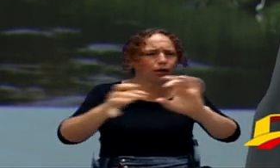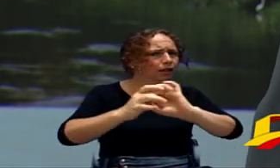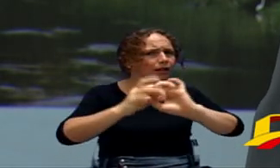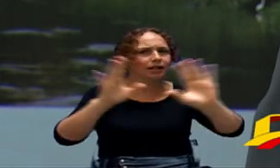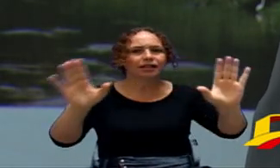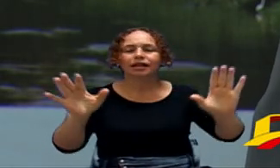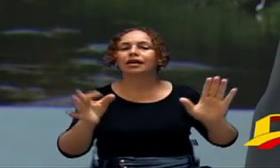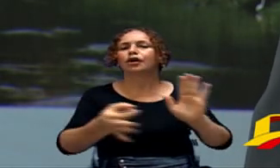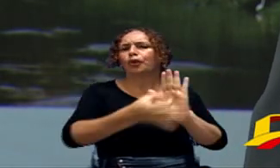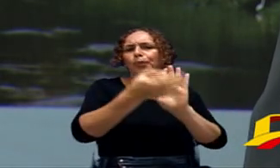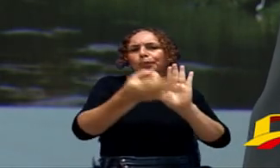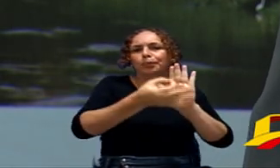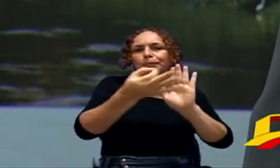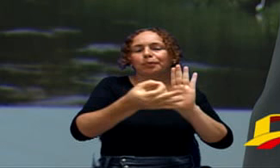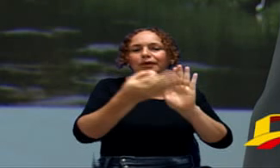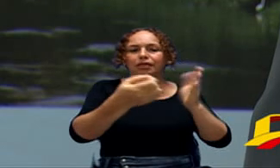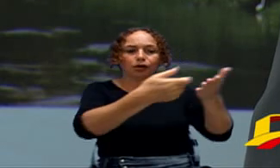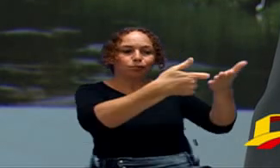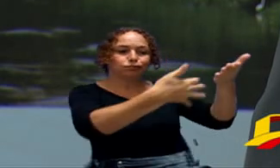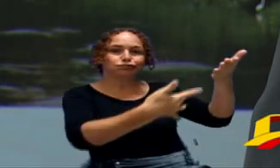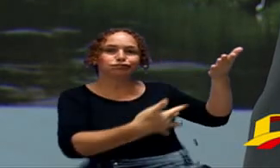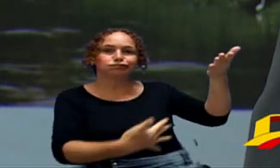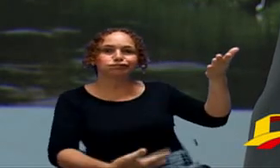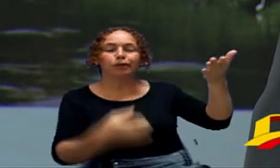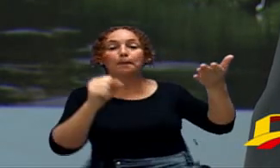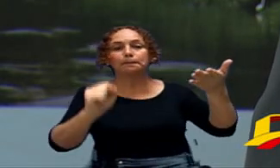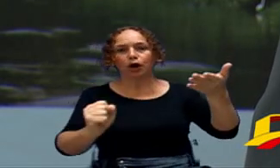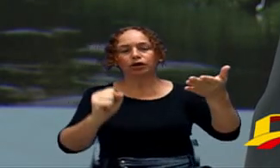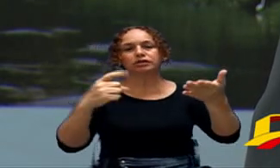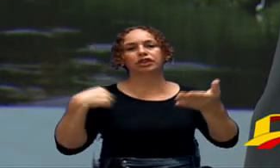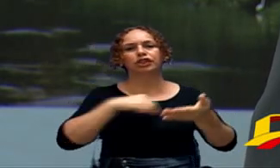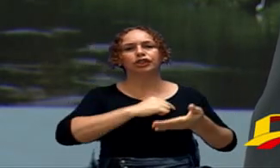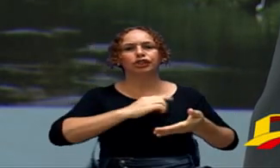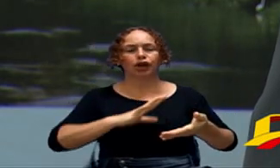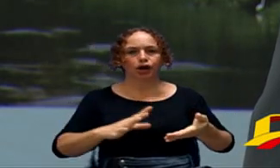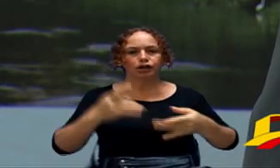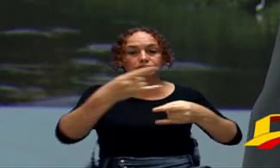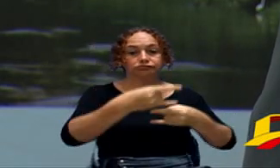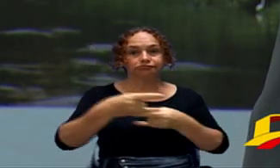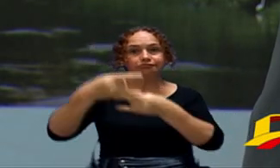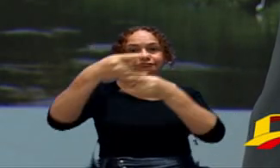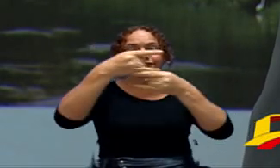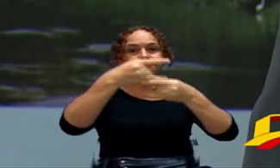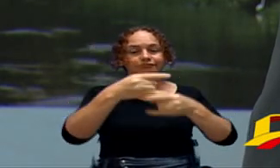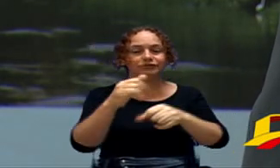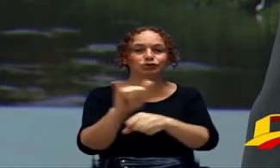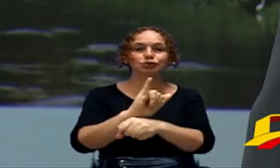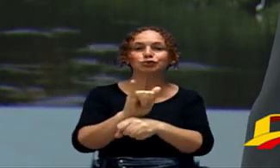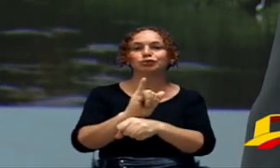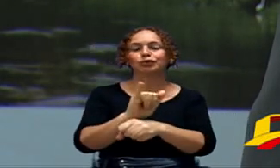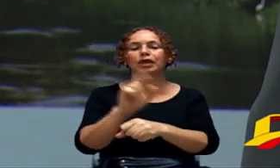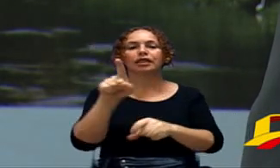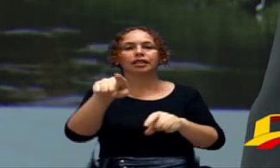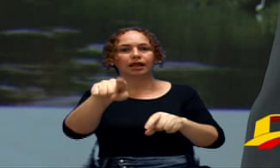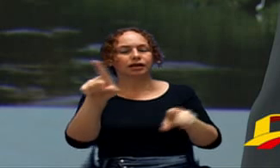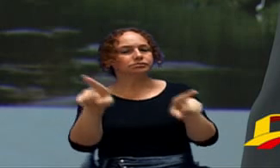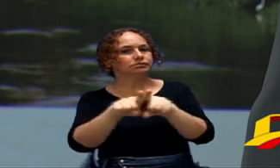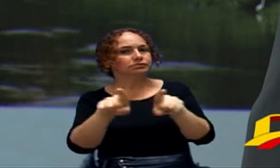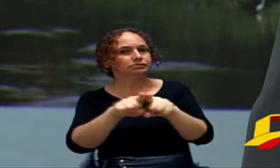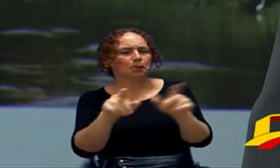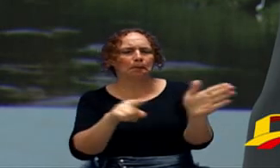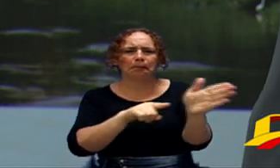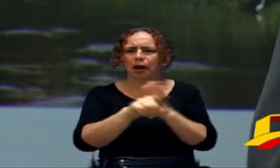mídias sociais. Estamos ao vivo agora no YouTube, e lá pelo YouTube você também pode deixar a sua pergunta,